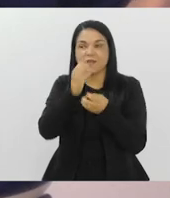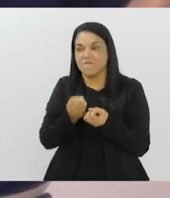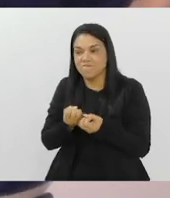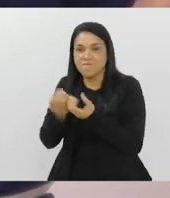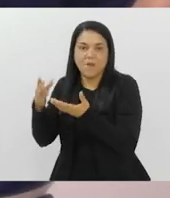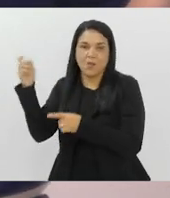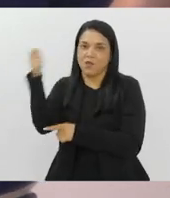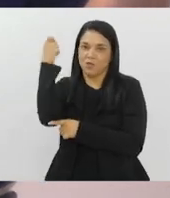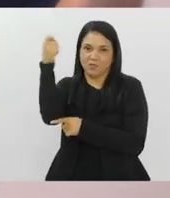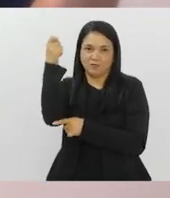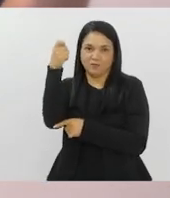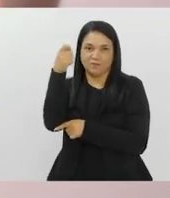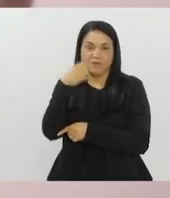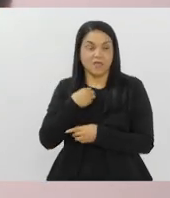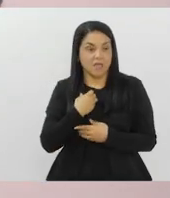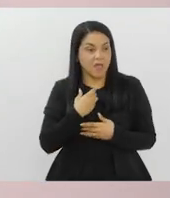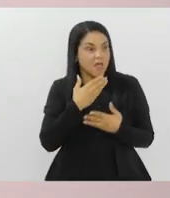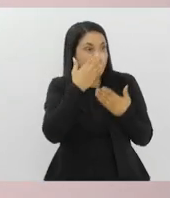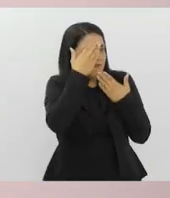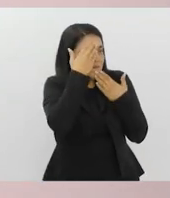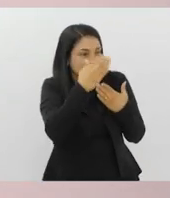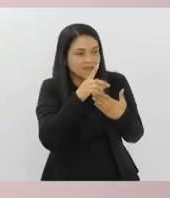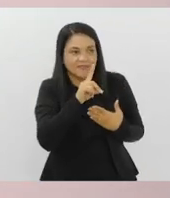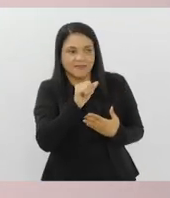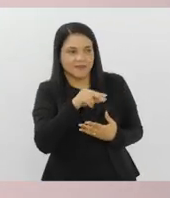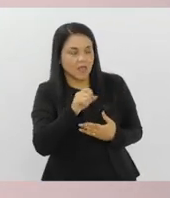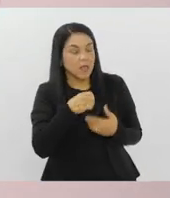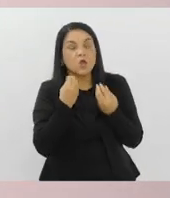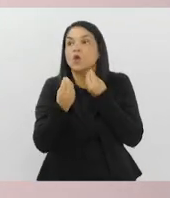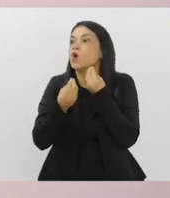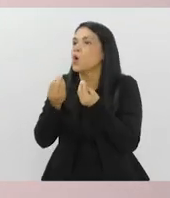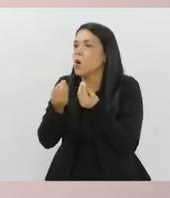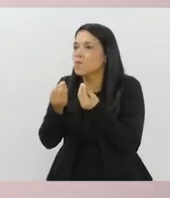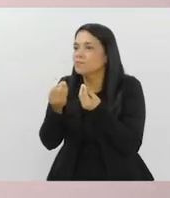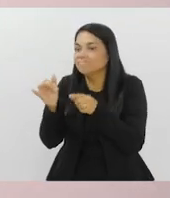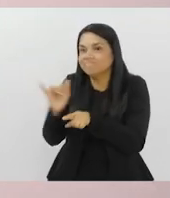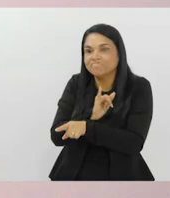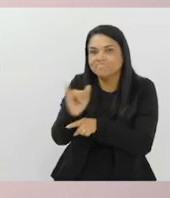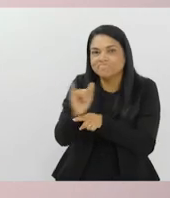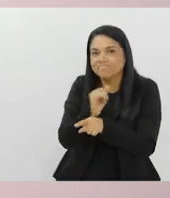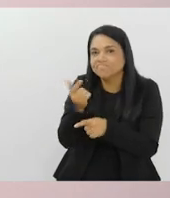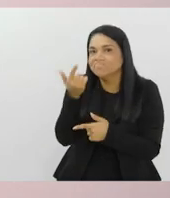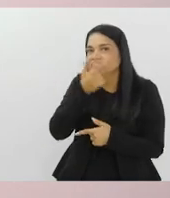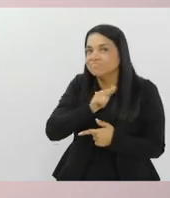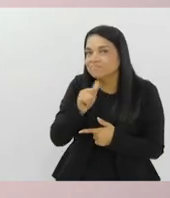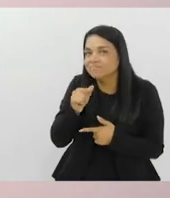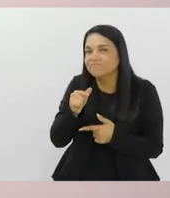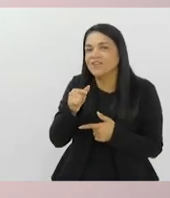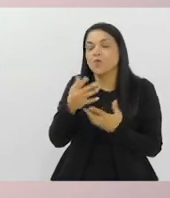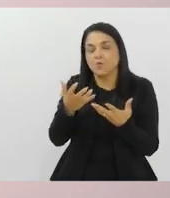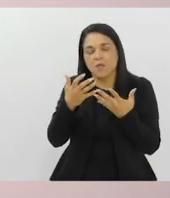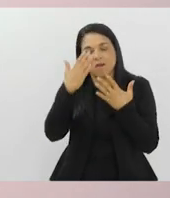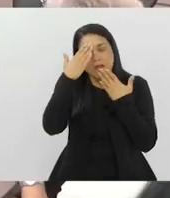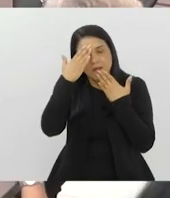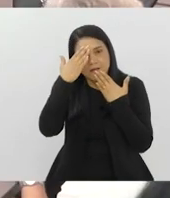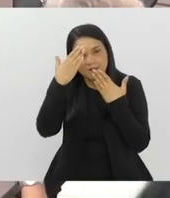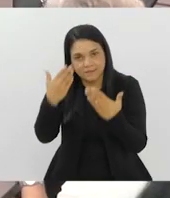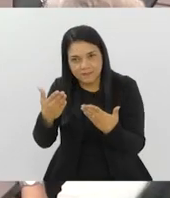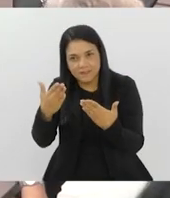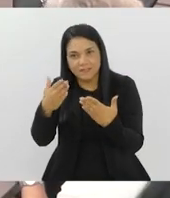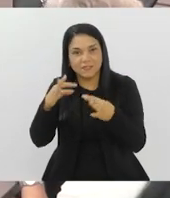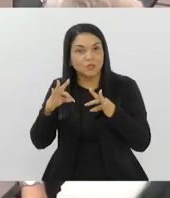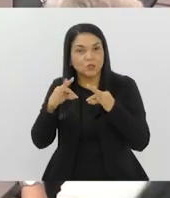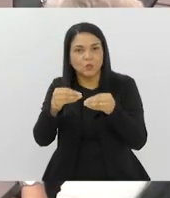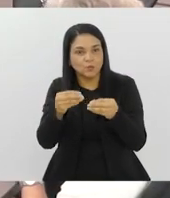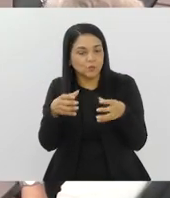bom que vocês enviaram. Como fazer isso? E aí eu tenho que agradecer. Agradecer a toda essa rede que, além de disponibilizar o